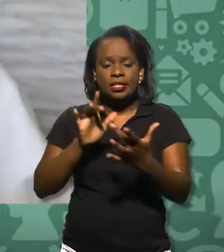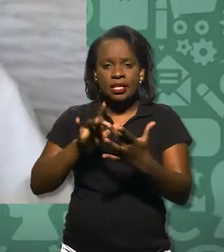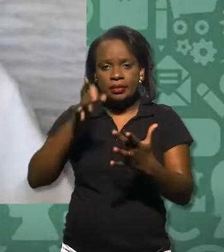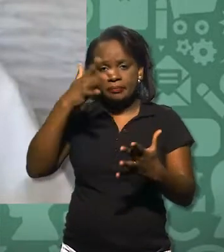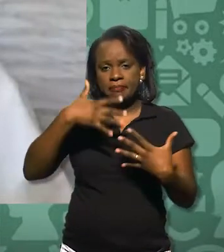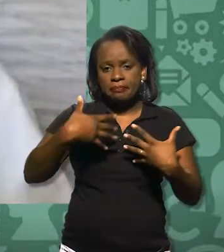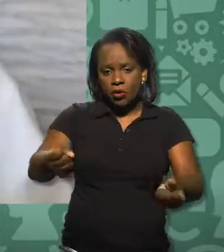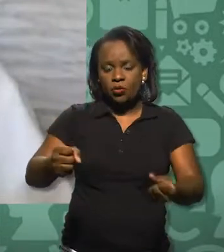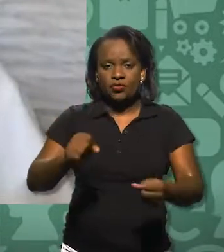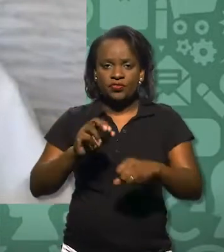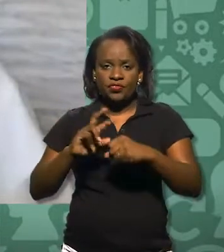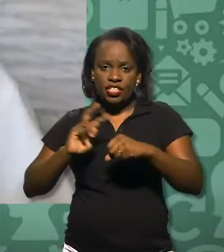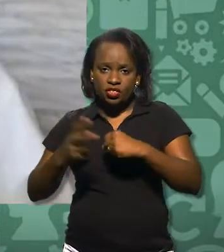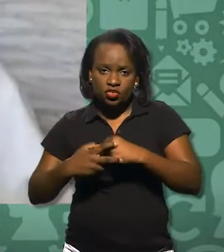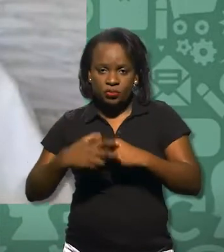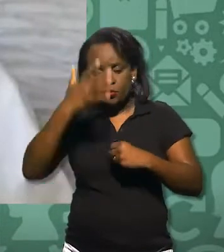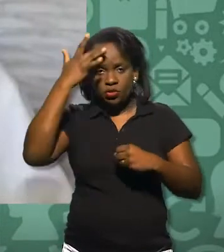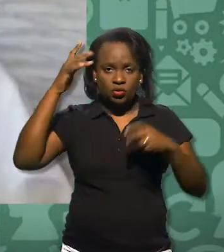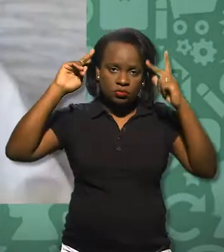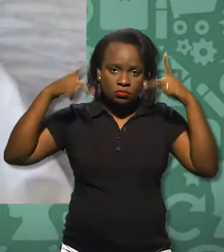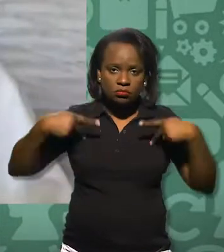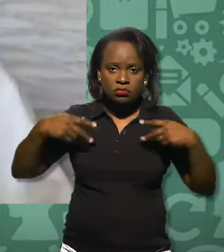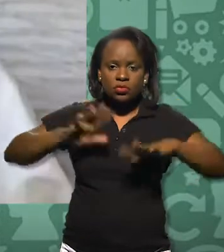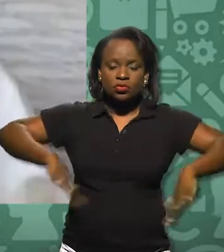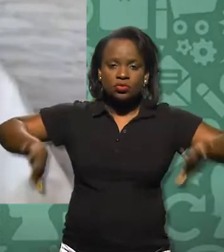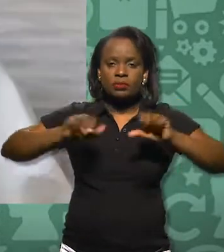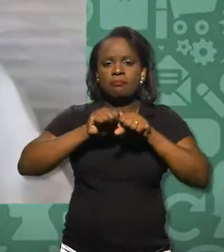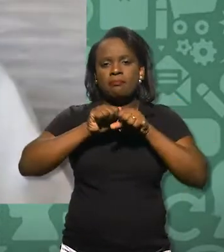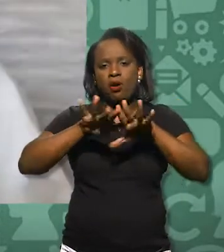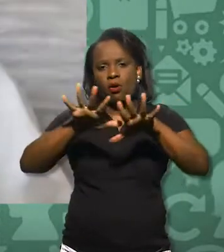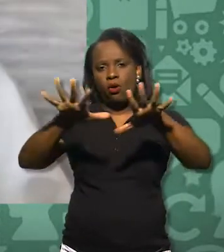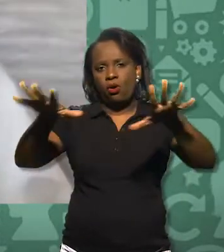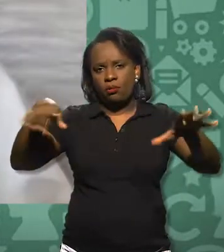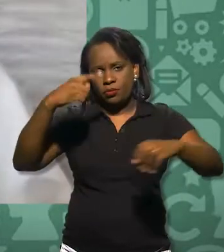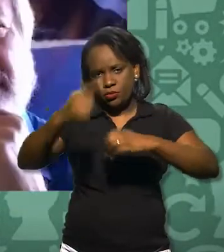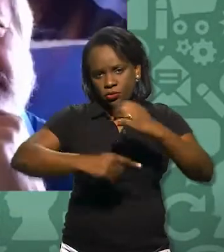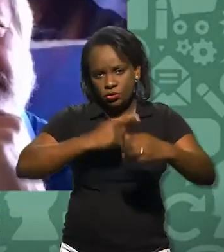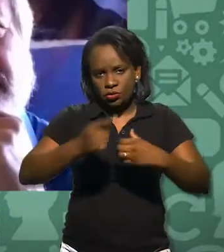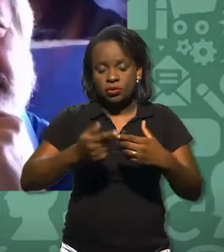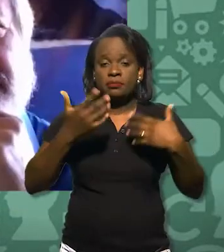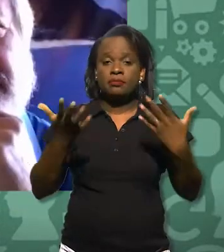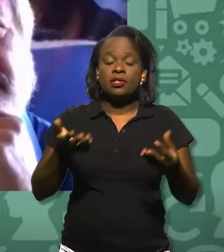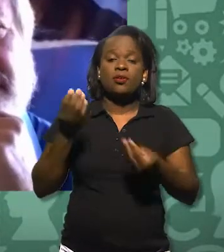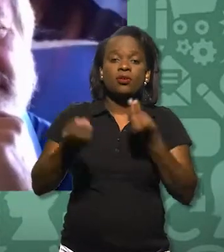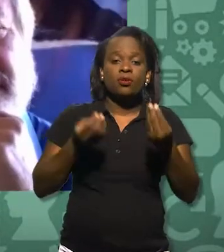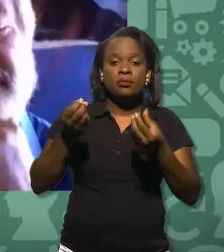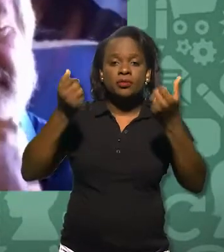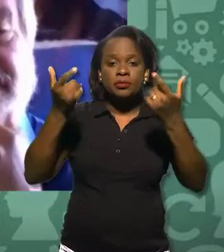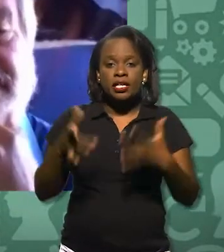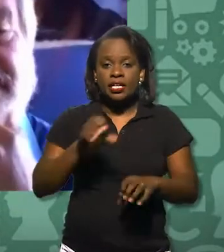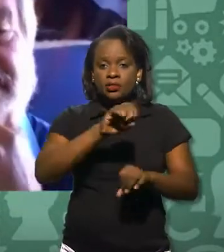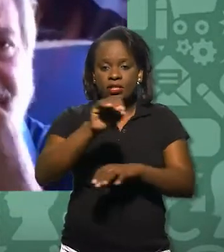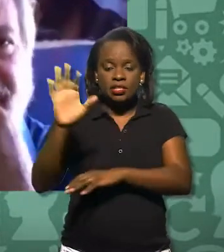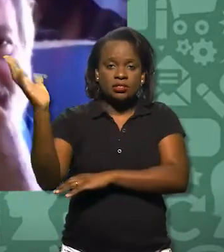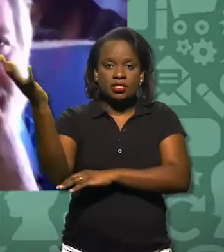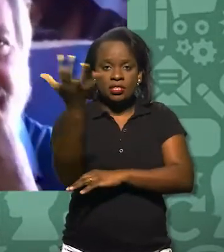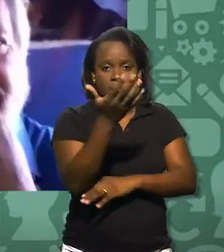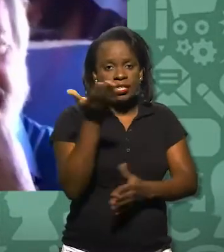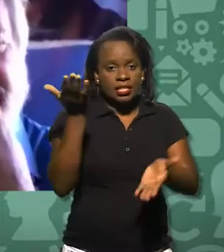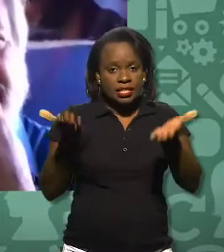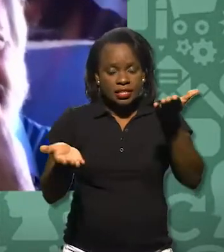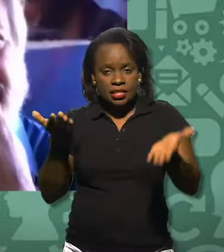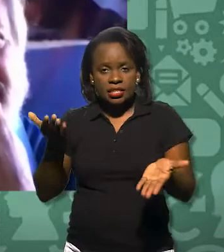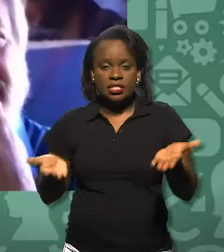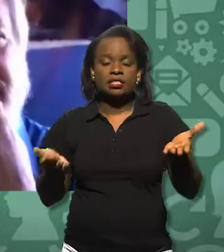tendo contato desse vírus com os seres humanos e acabou nessa pandemia toda, né? Então, de que forma a gente pode falar que a educação ambiental,